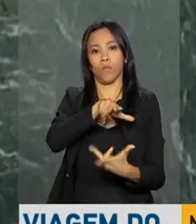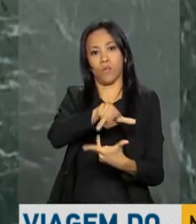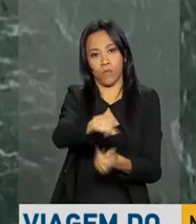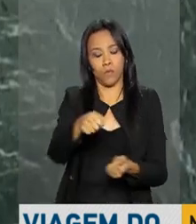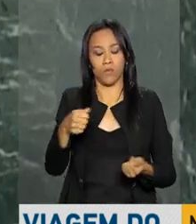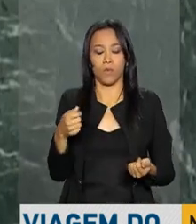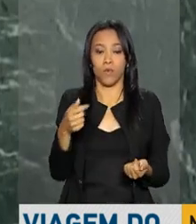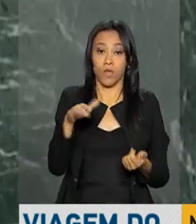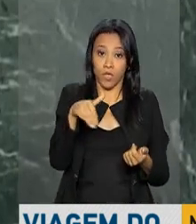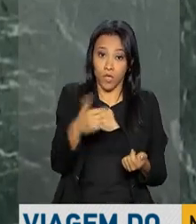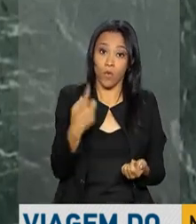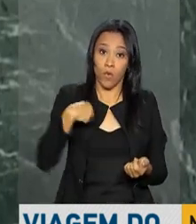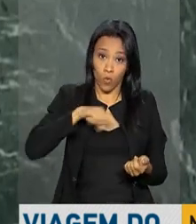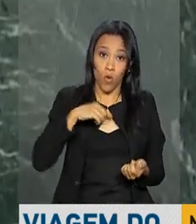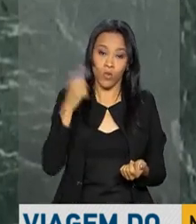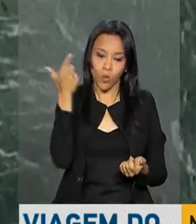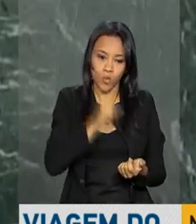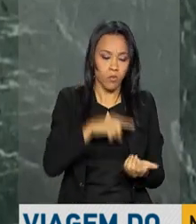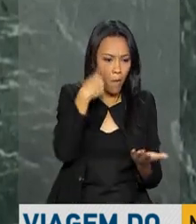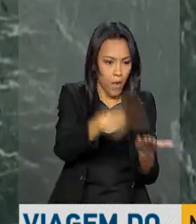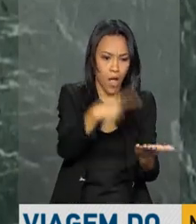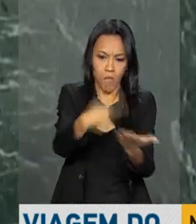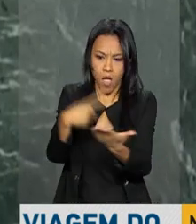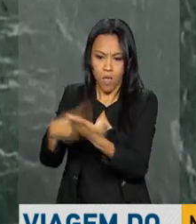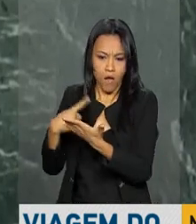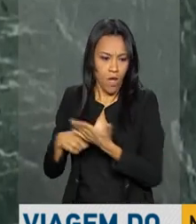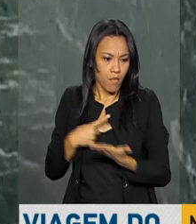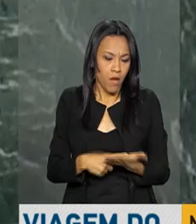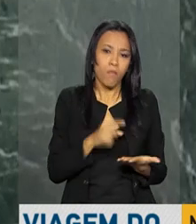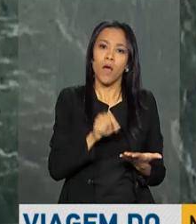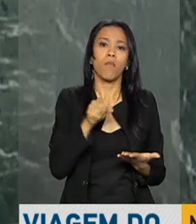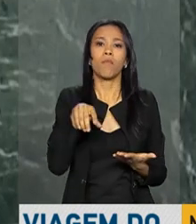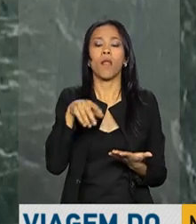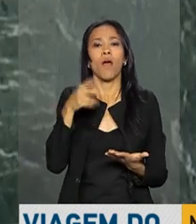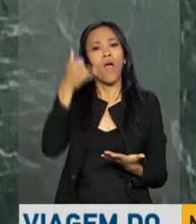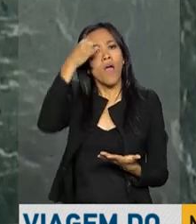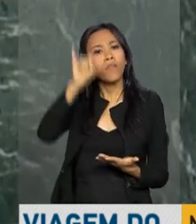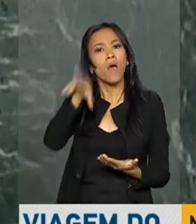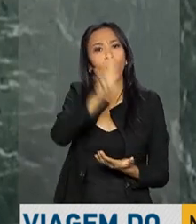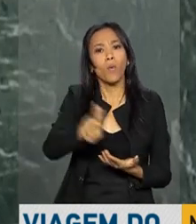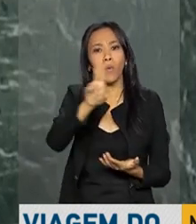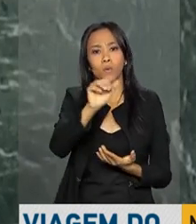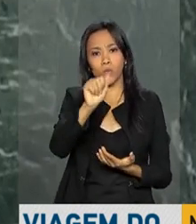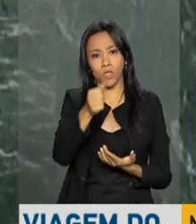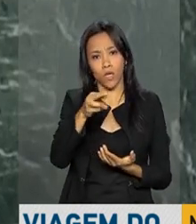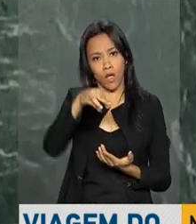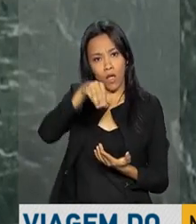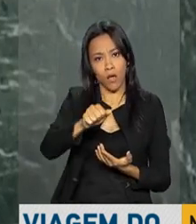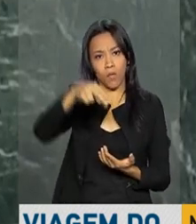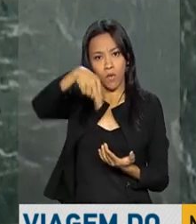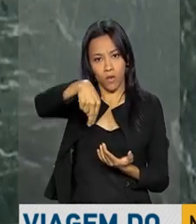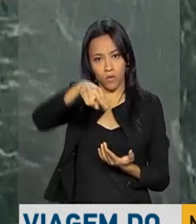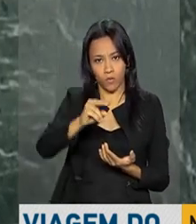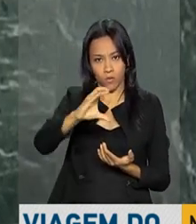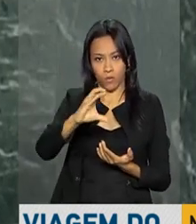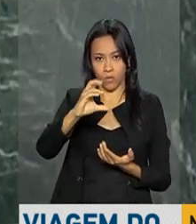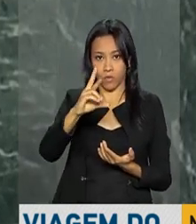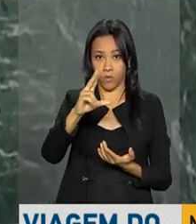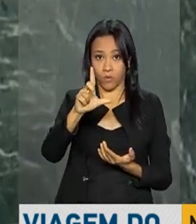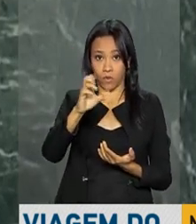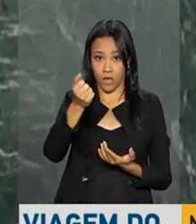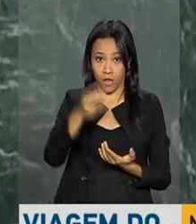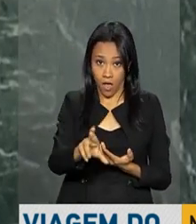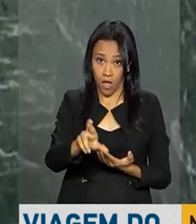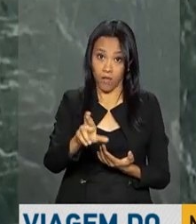conquista, que é o Tratado sobre a Proibição de Armas Nucleares, cumpre, contudo, reconhecer,